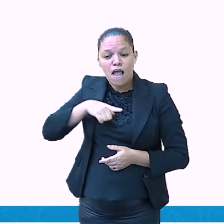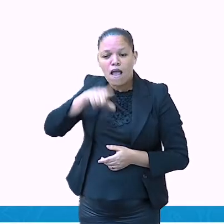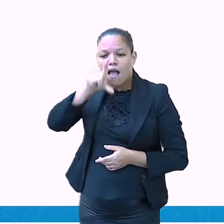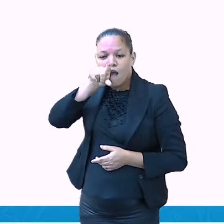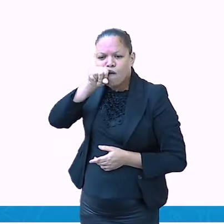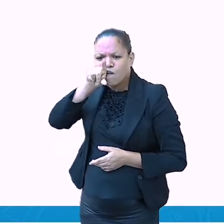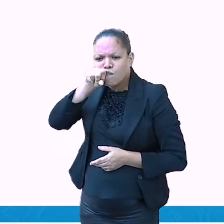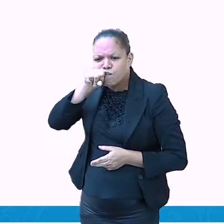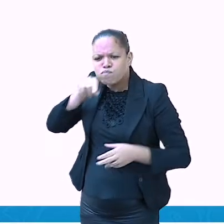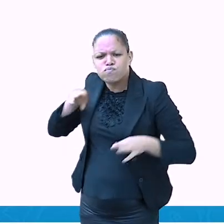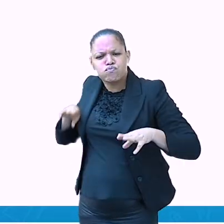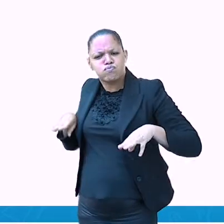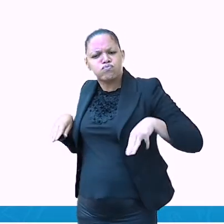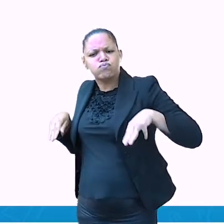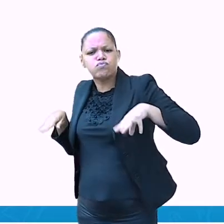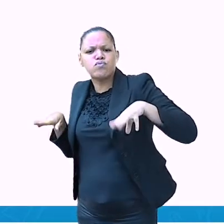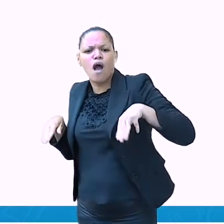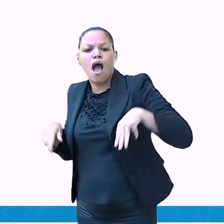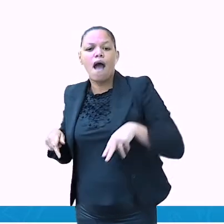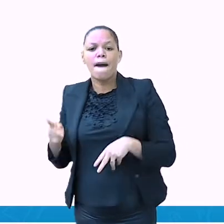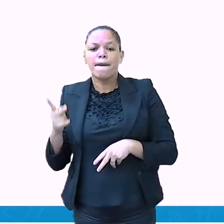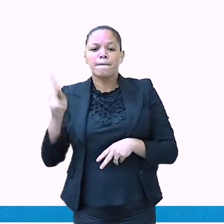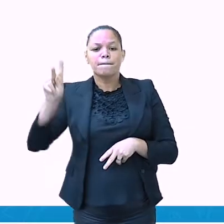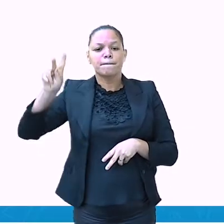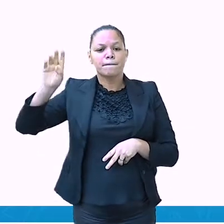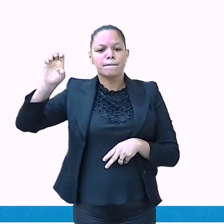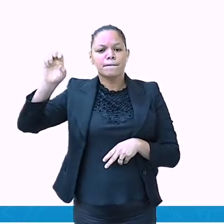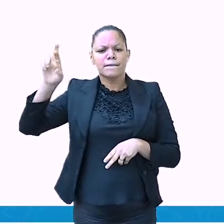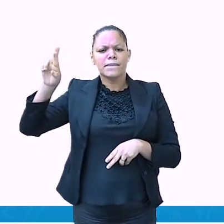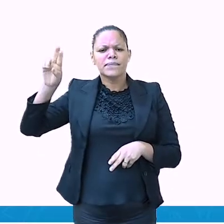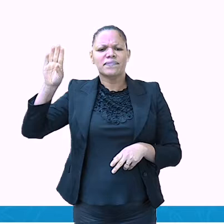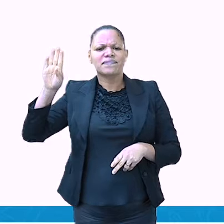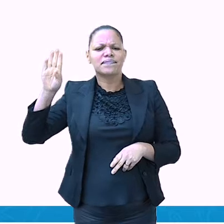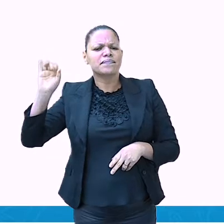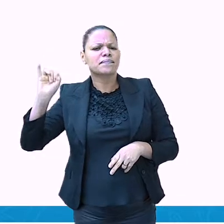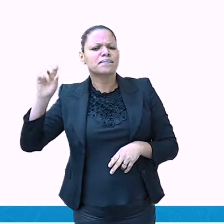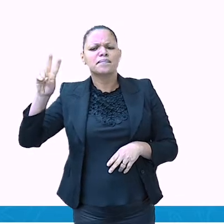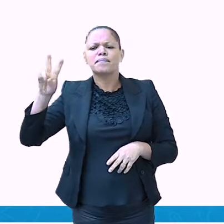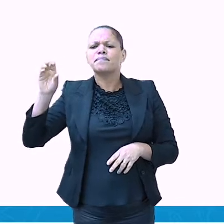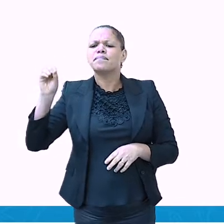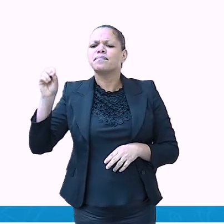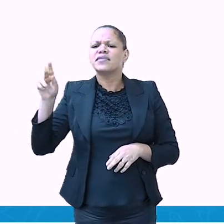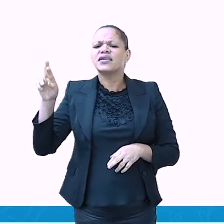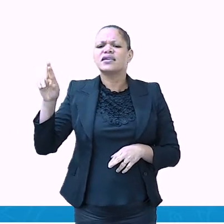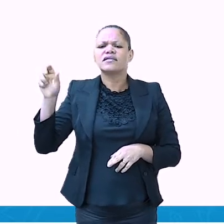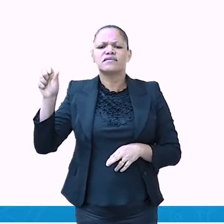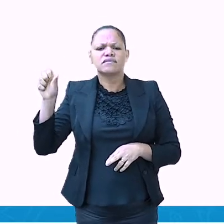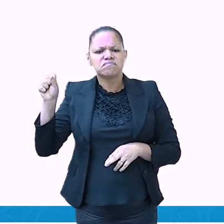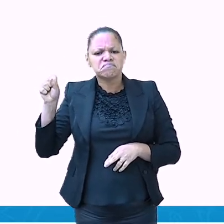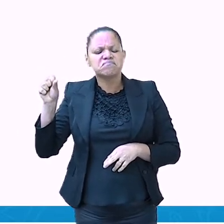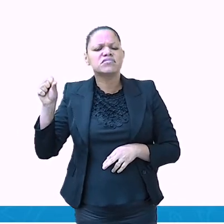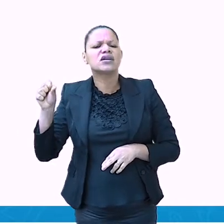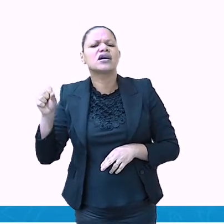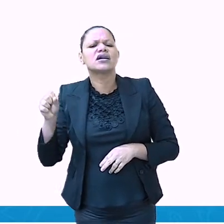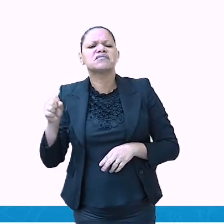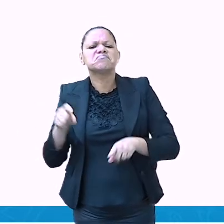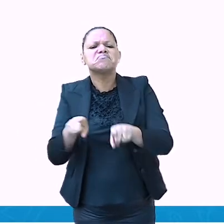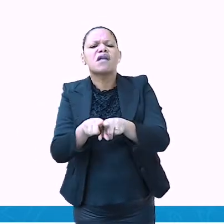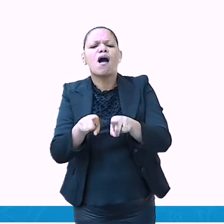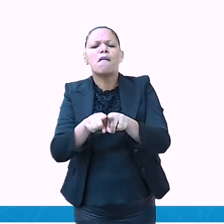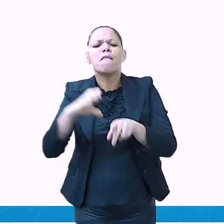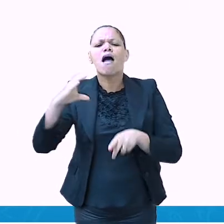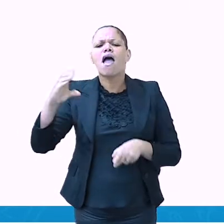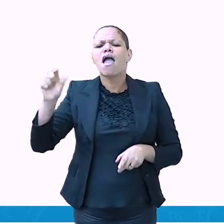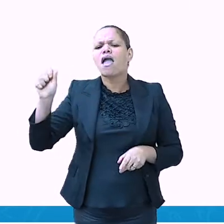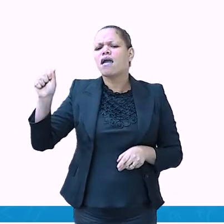qualidade de ave, ela pode ser herbívora, carnívora ou onívora. E é esse bico que